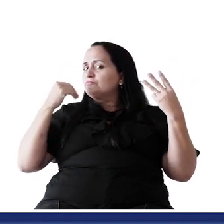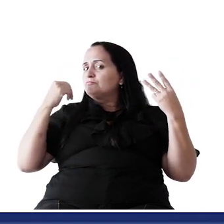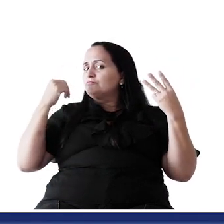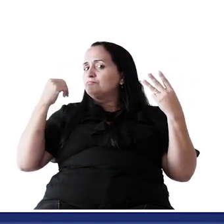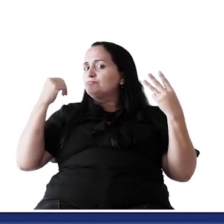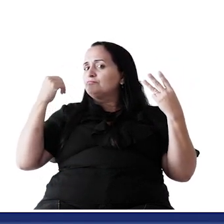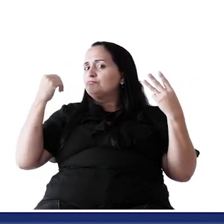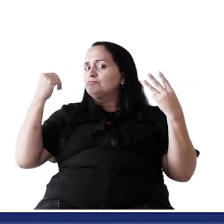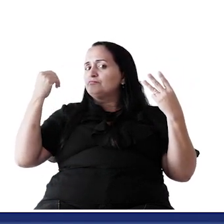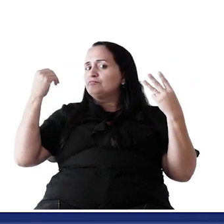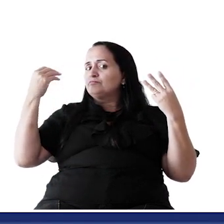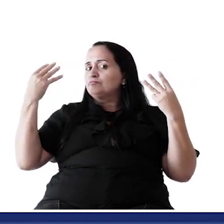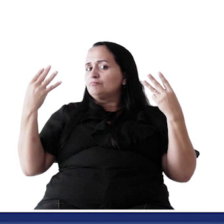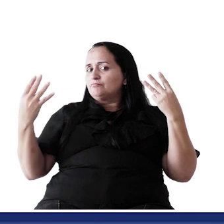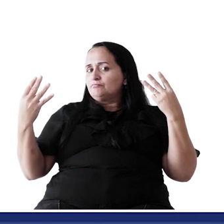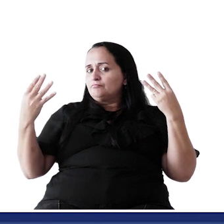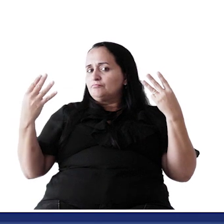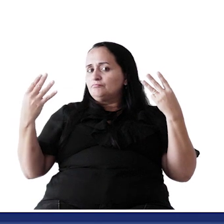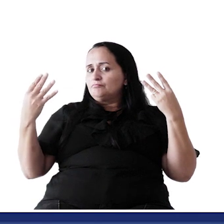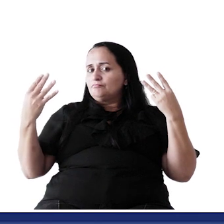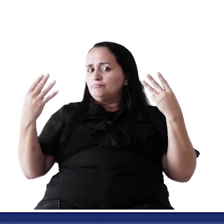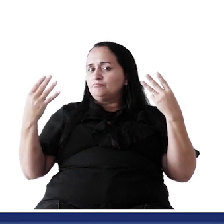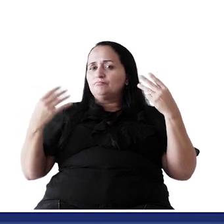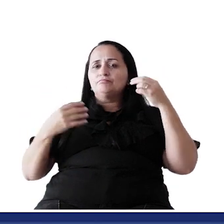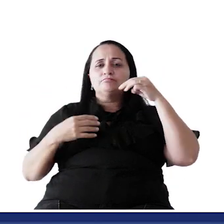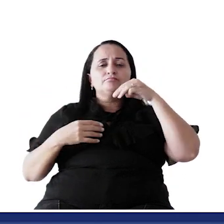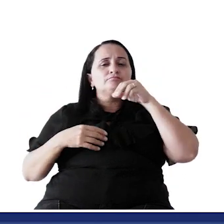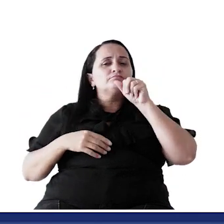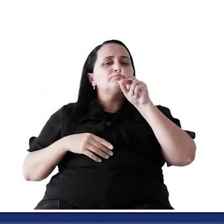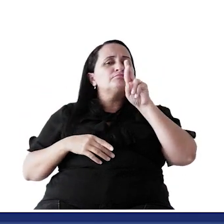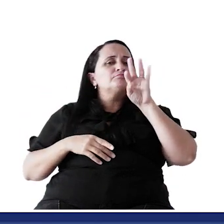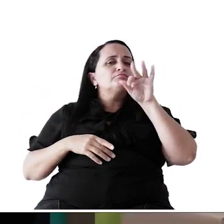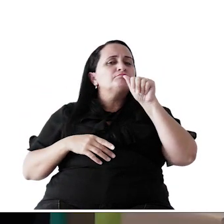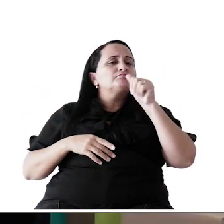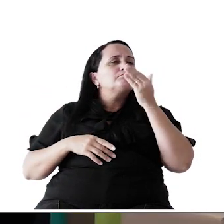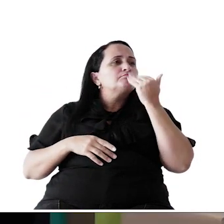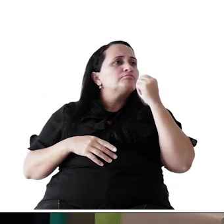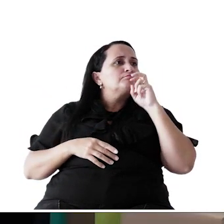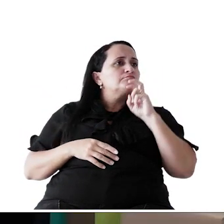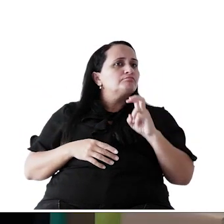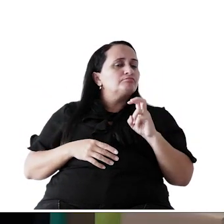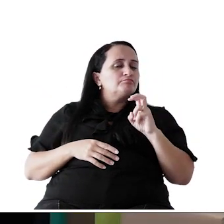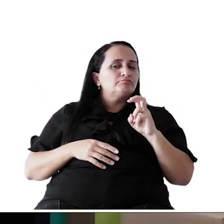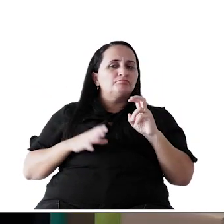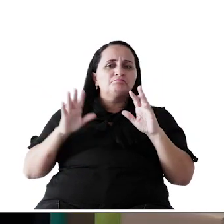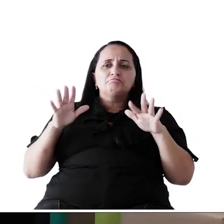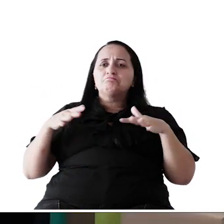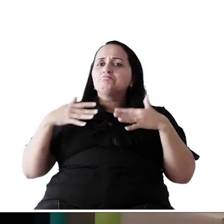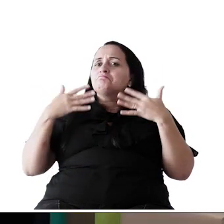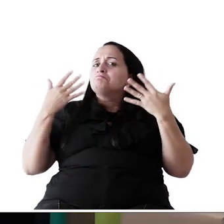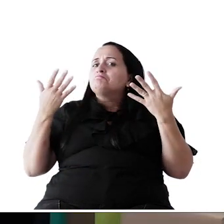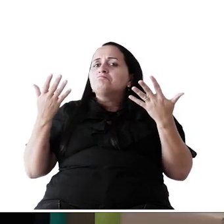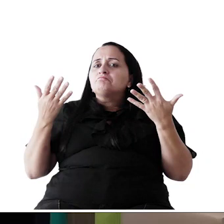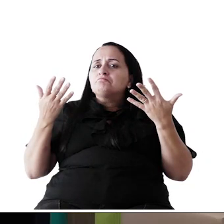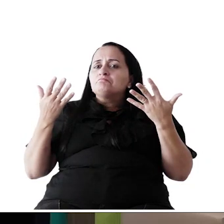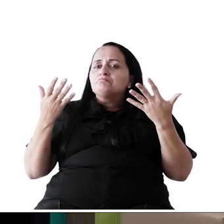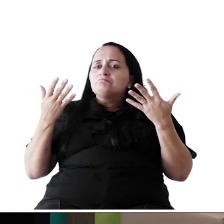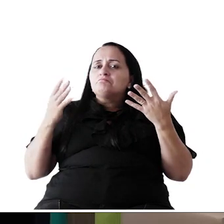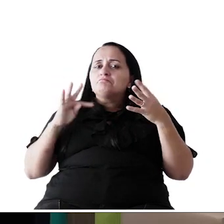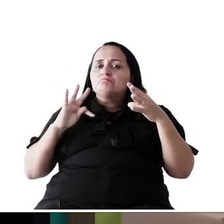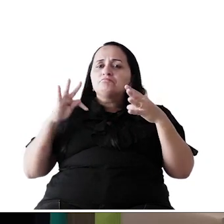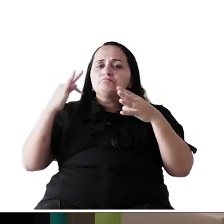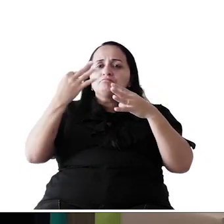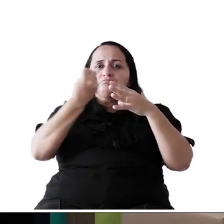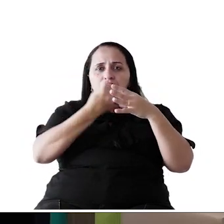comeu nenhum pedaço. Que parte do bolo foi consumida? Bom, eu sei que o meu